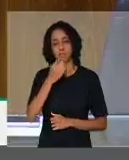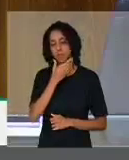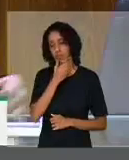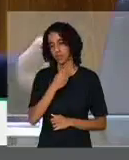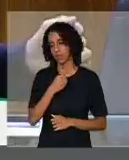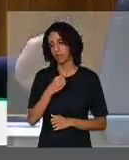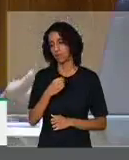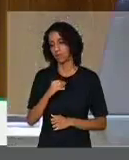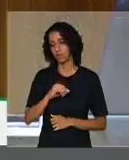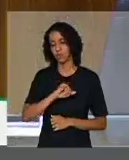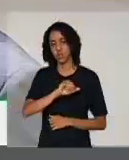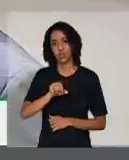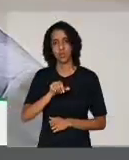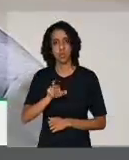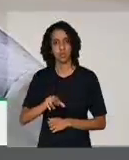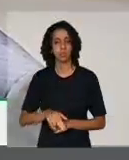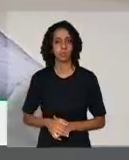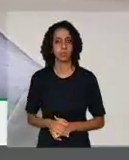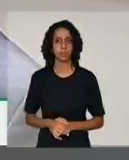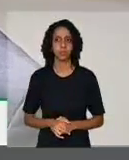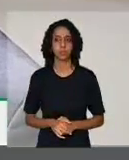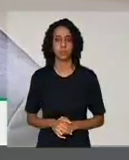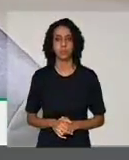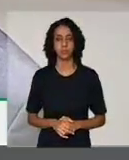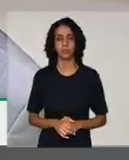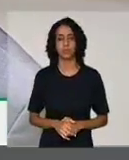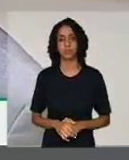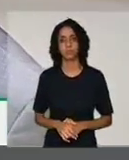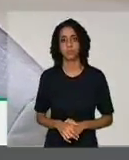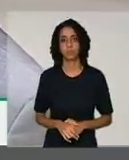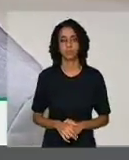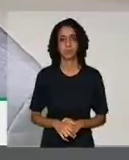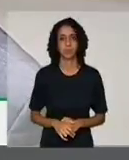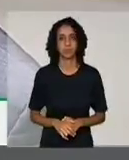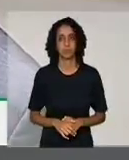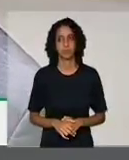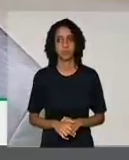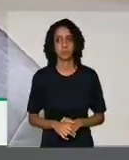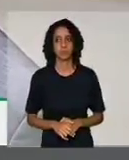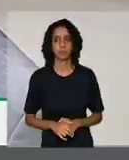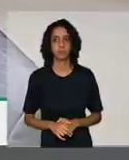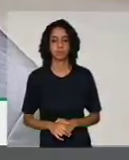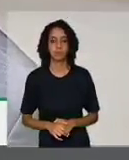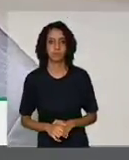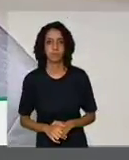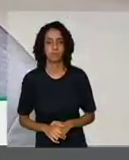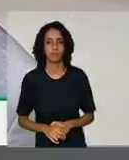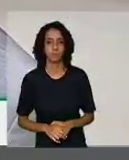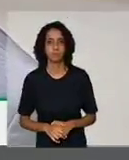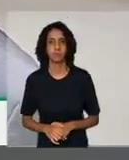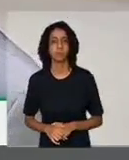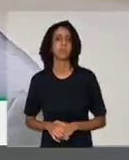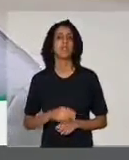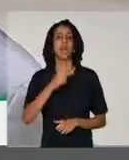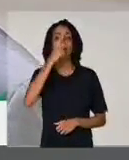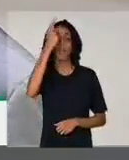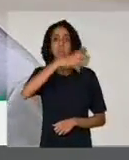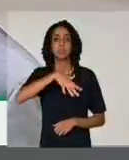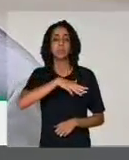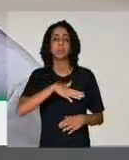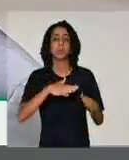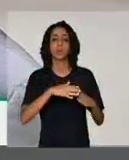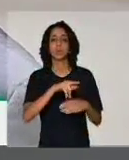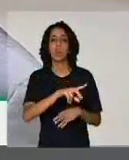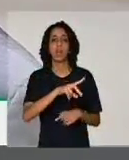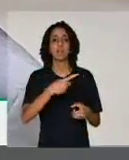Cardoso Júnior. Senhor presidente, para congratular-me com as populações de Várzea da Roça e